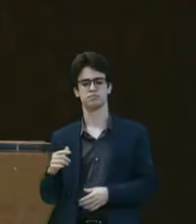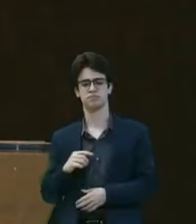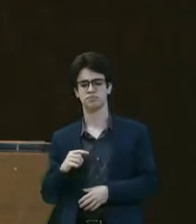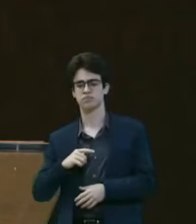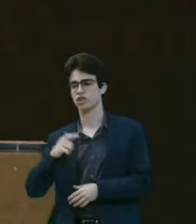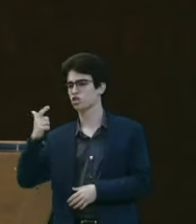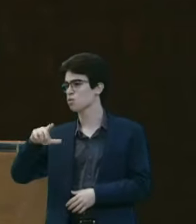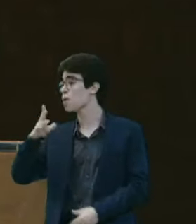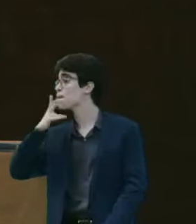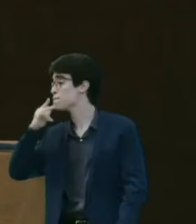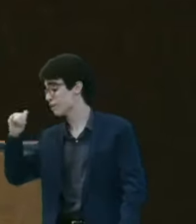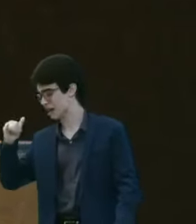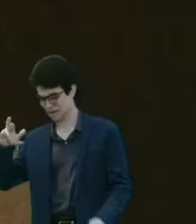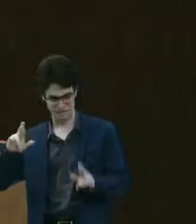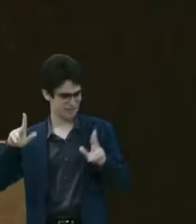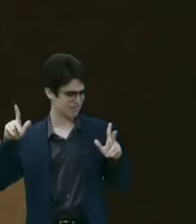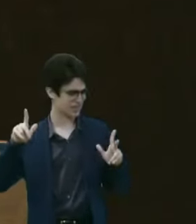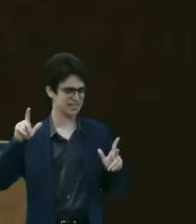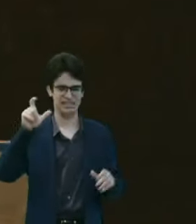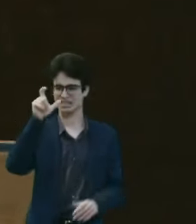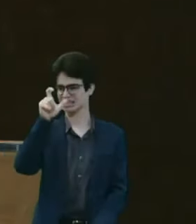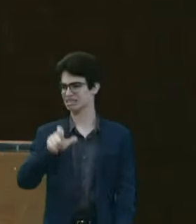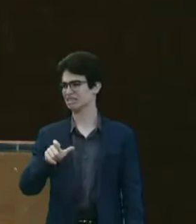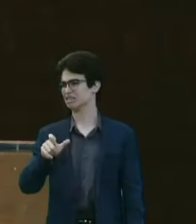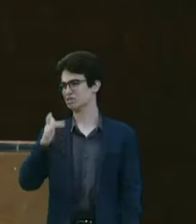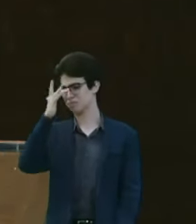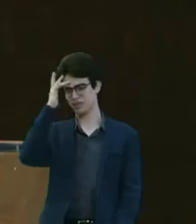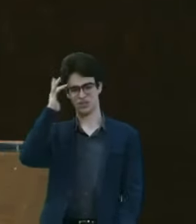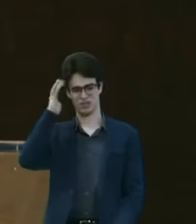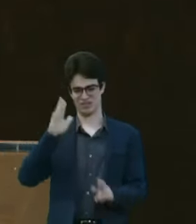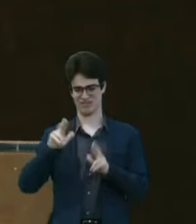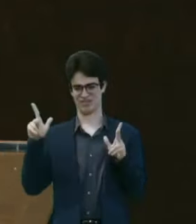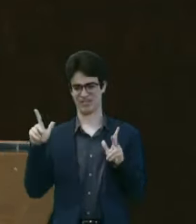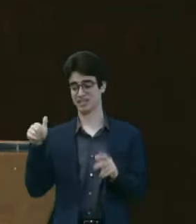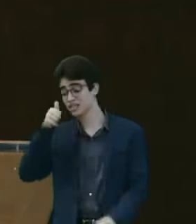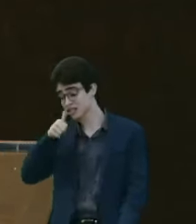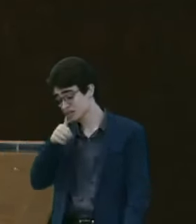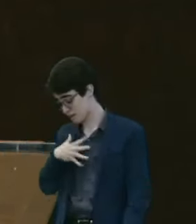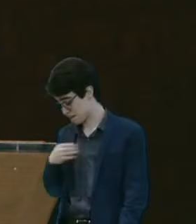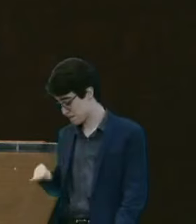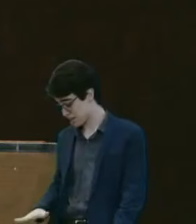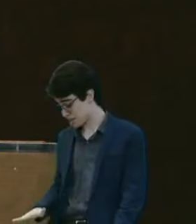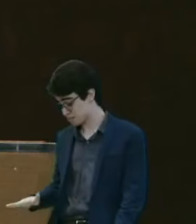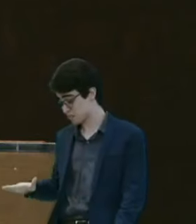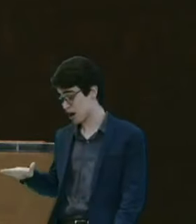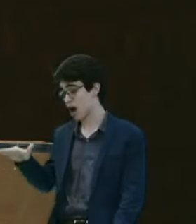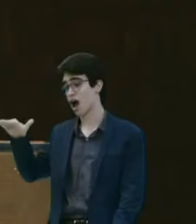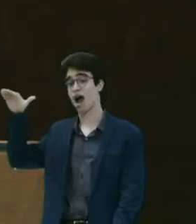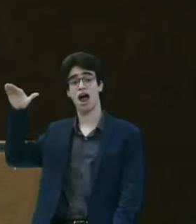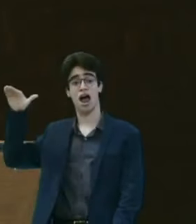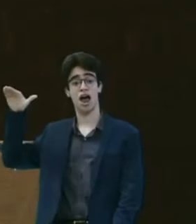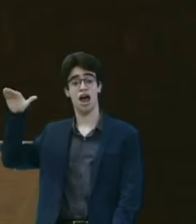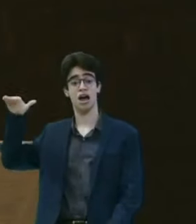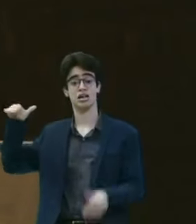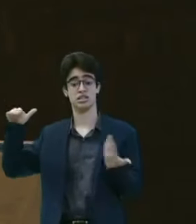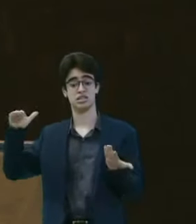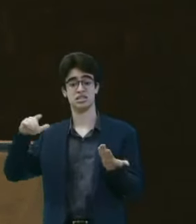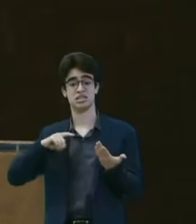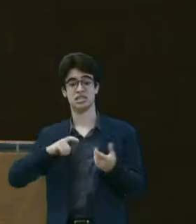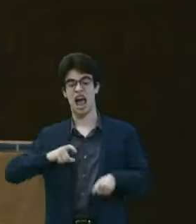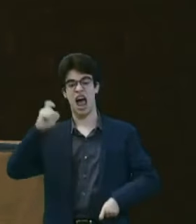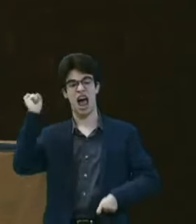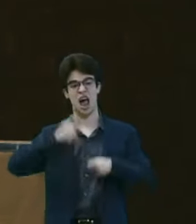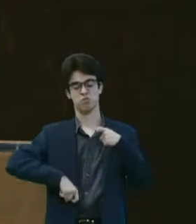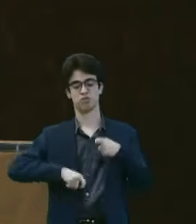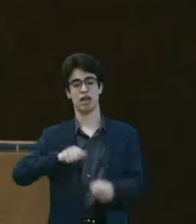entra um novo pai, uma nova figura no lar. Aí a filha pequena cresce. E os casos de abusos